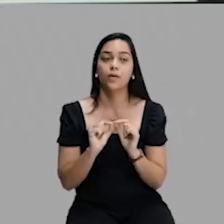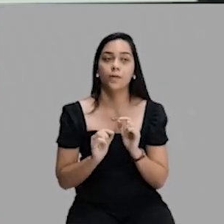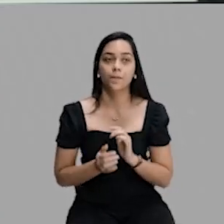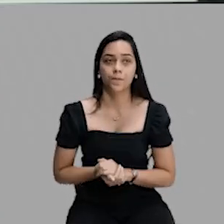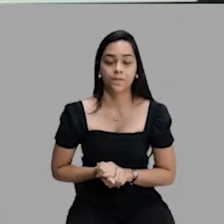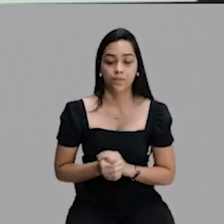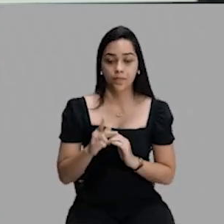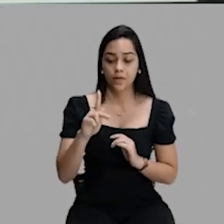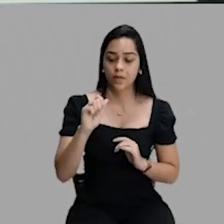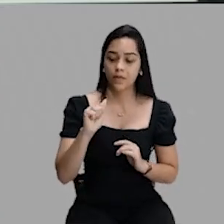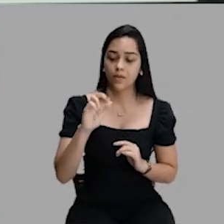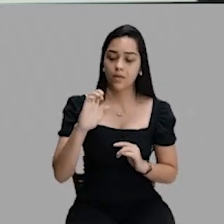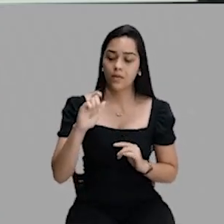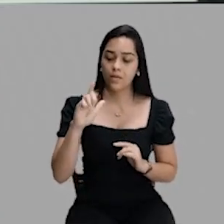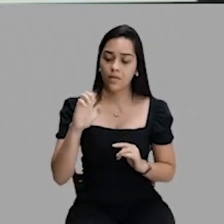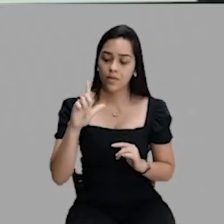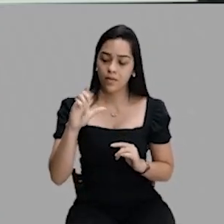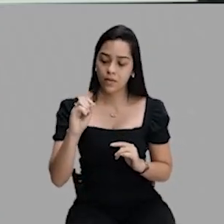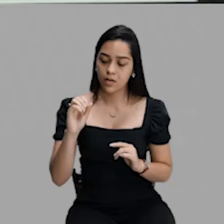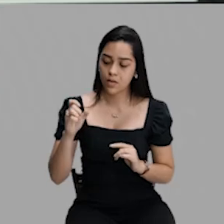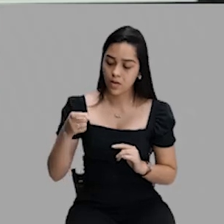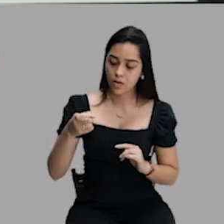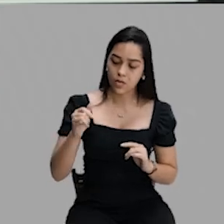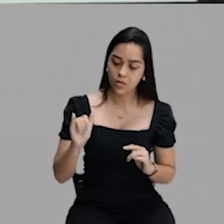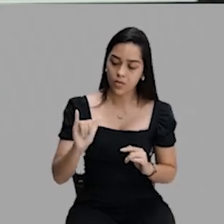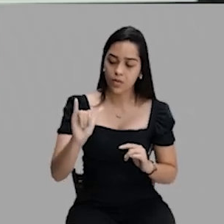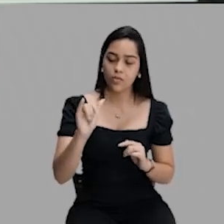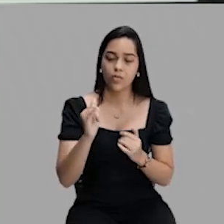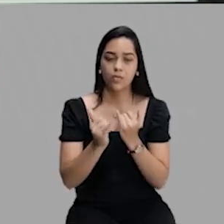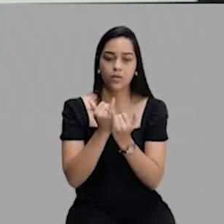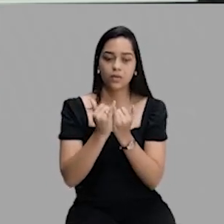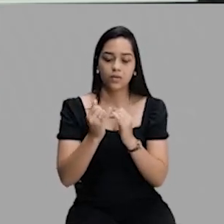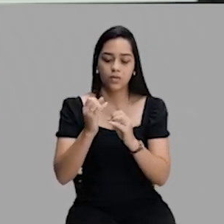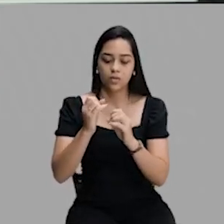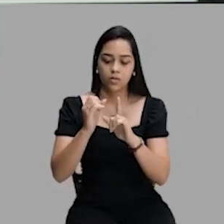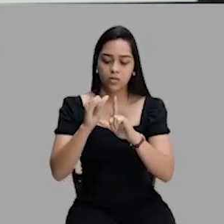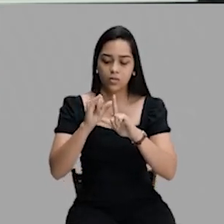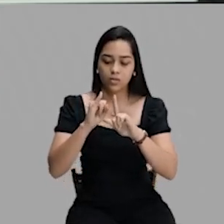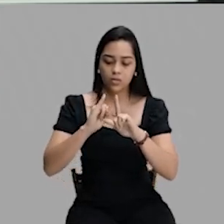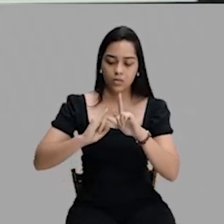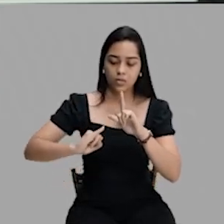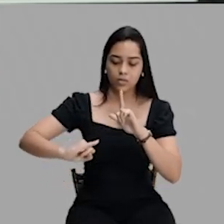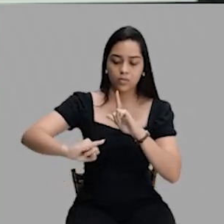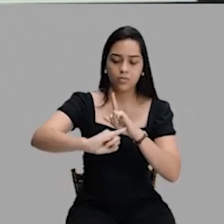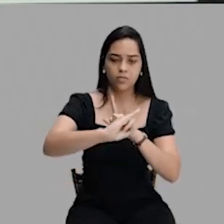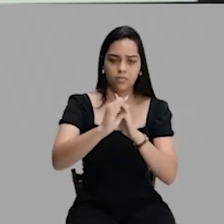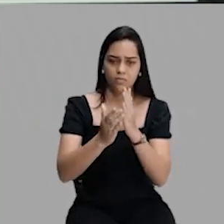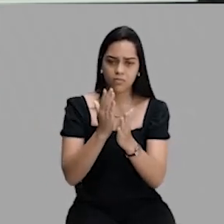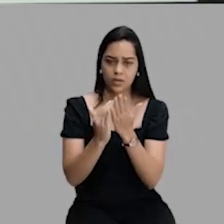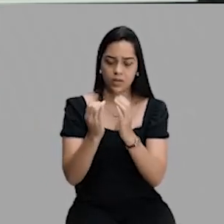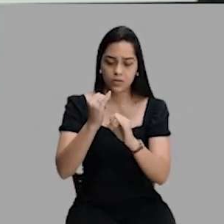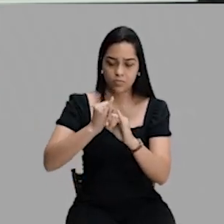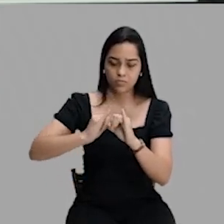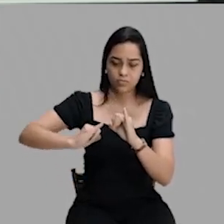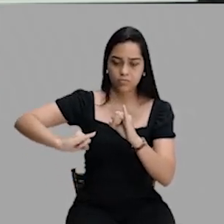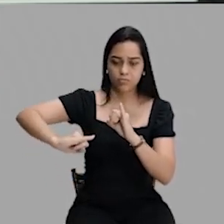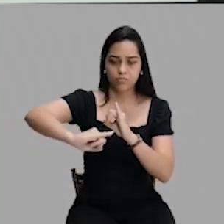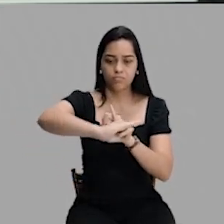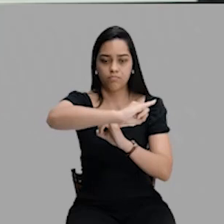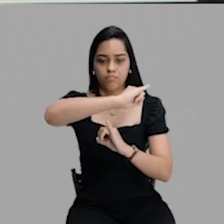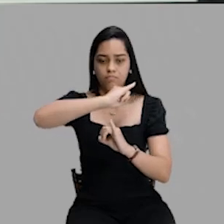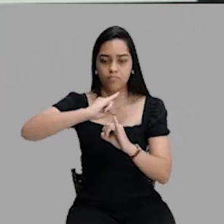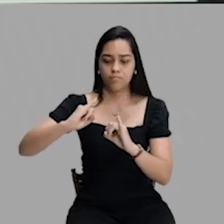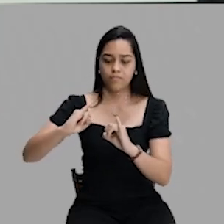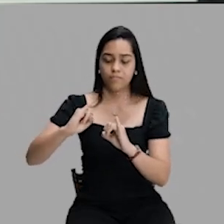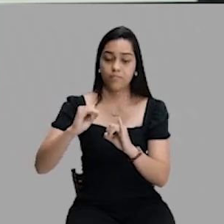maior, paralelo ao eixo y, como se a elipse estivesse em pé. Tá? Também, da mesma forma que